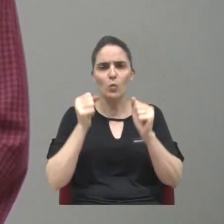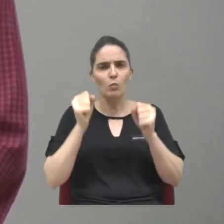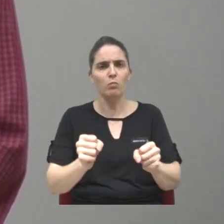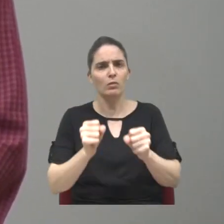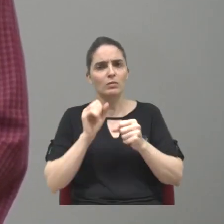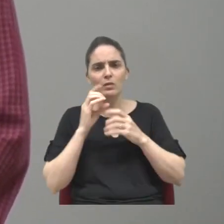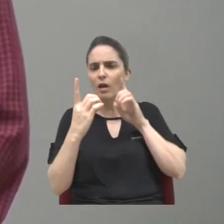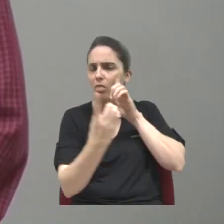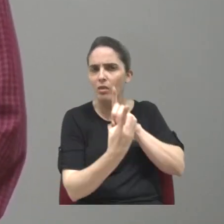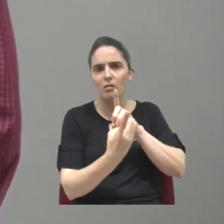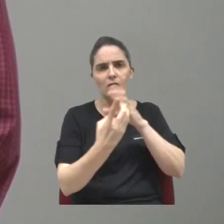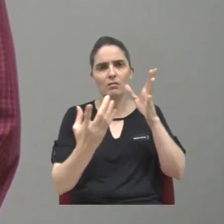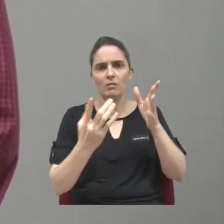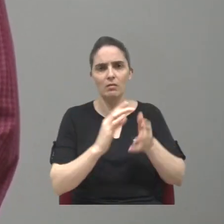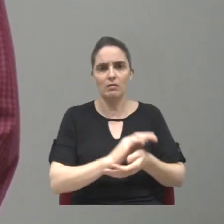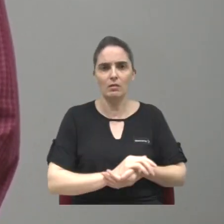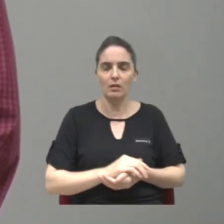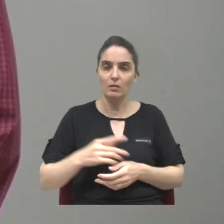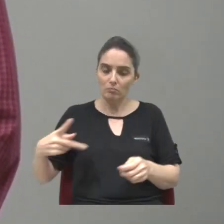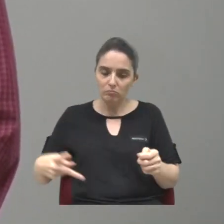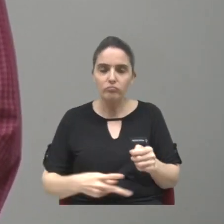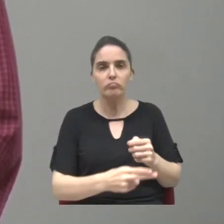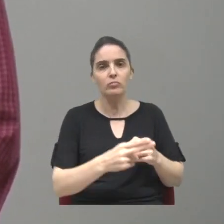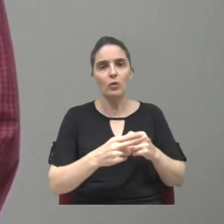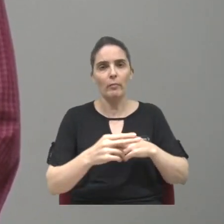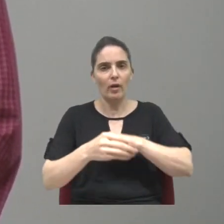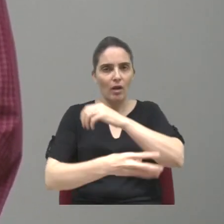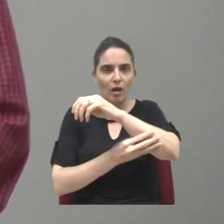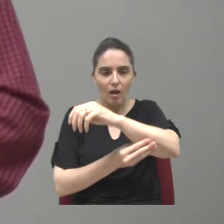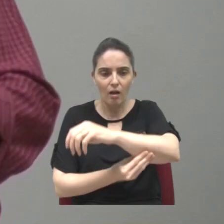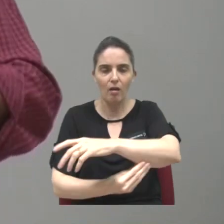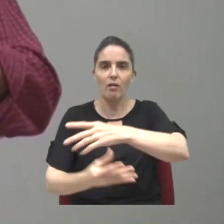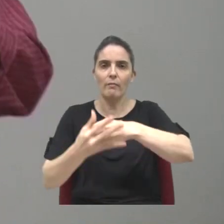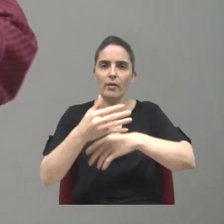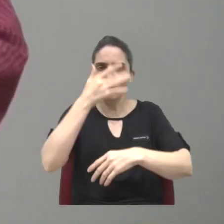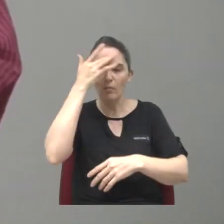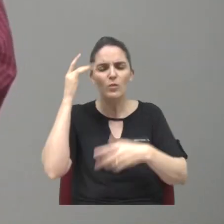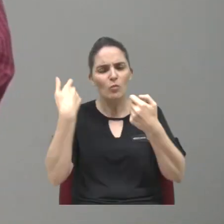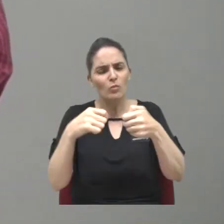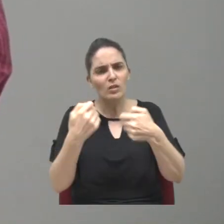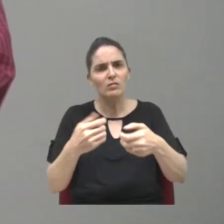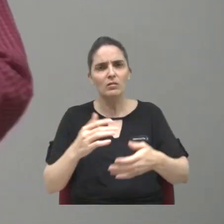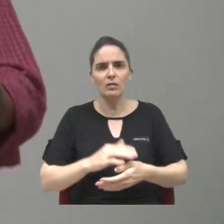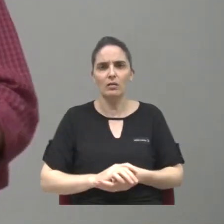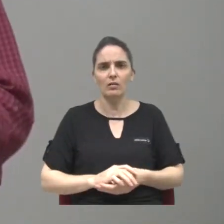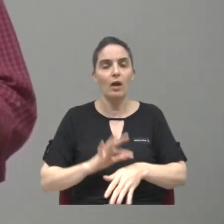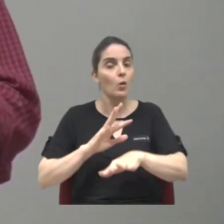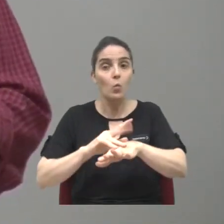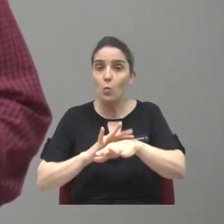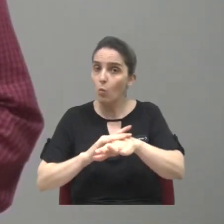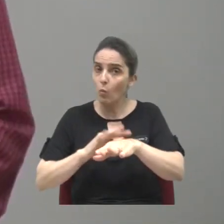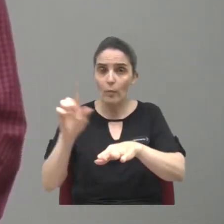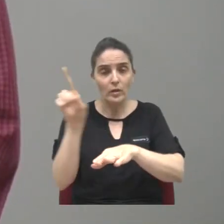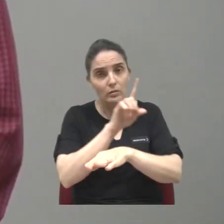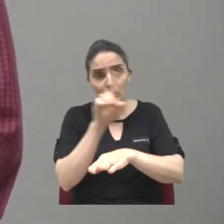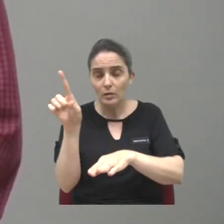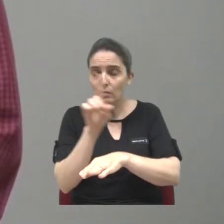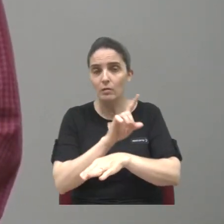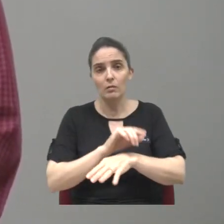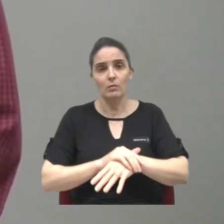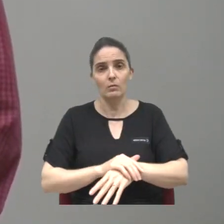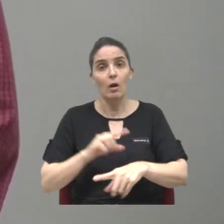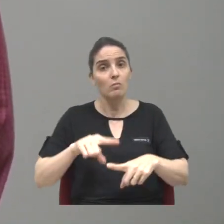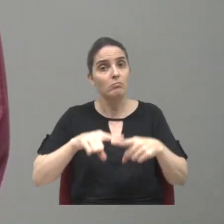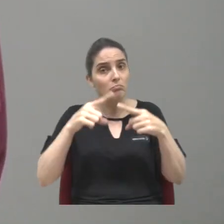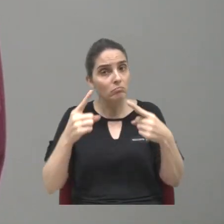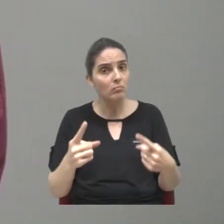a cirurgia reparativa dessas pessoas. Não é uma doença em si física, mas pode ter